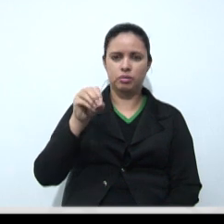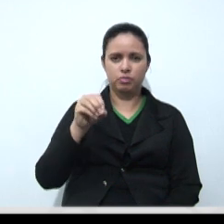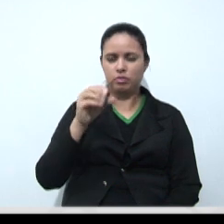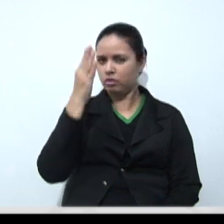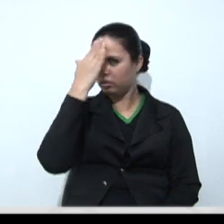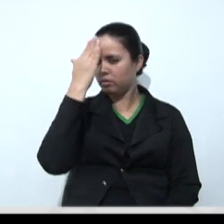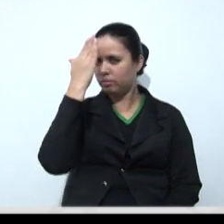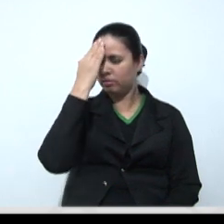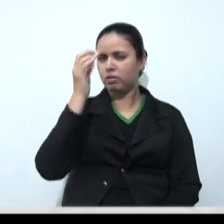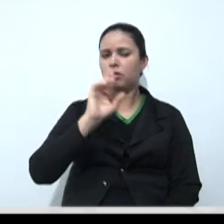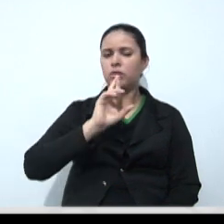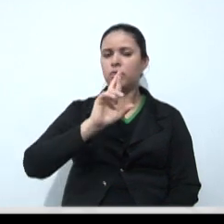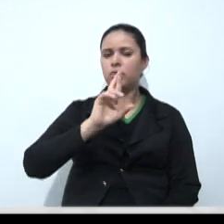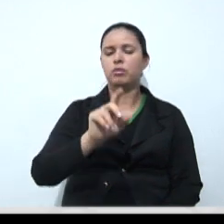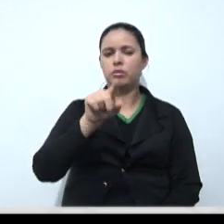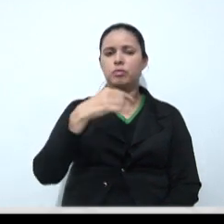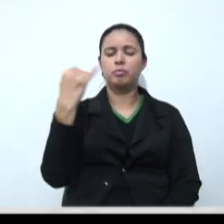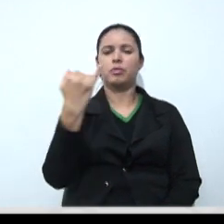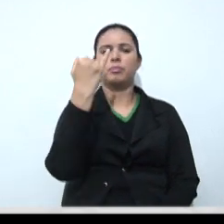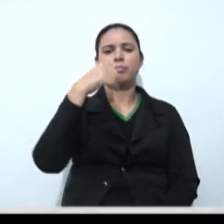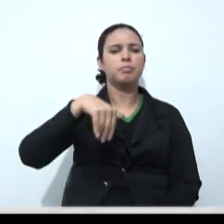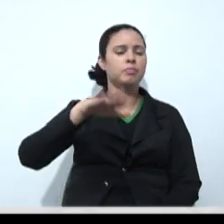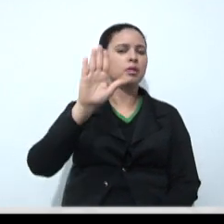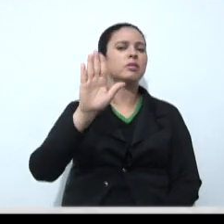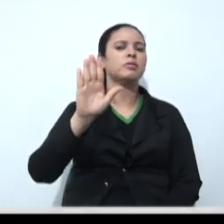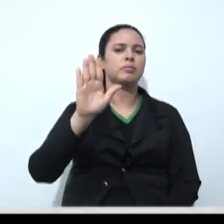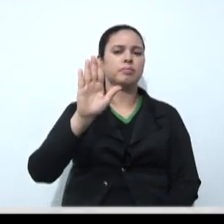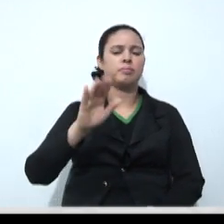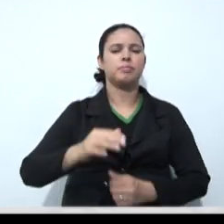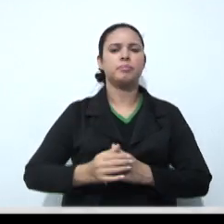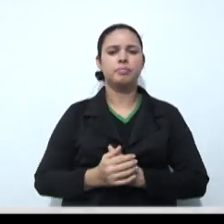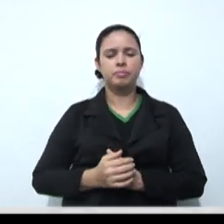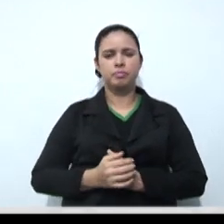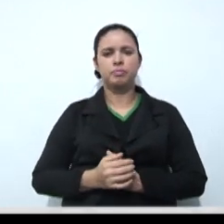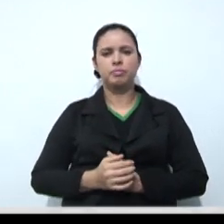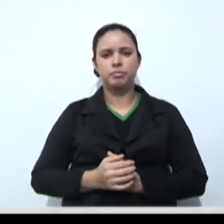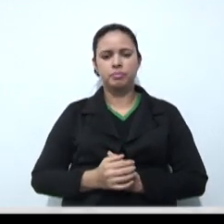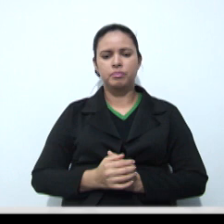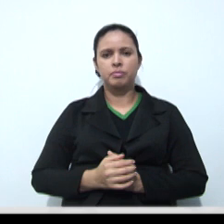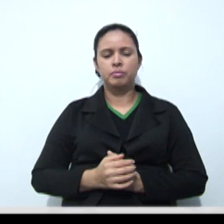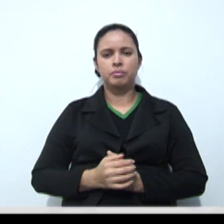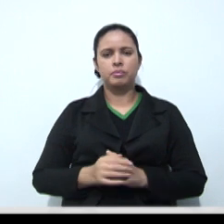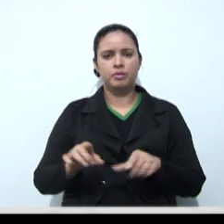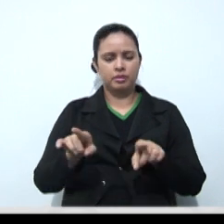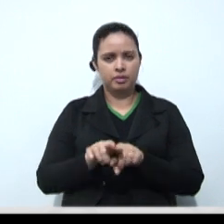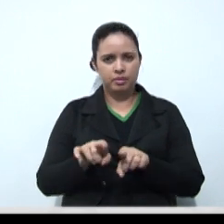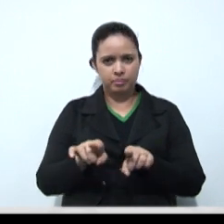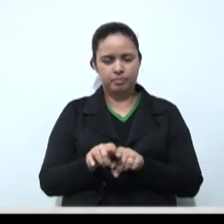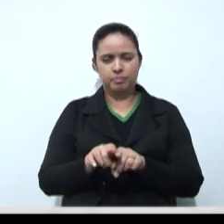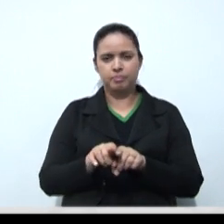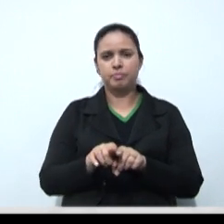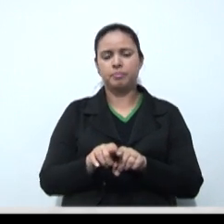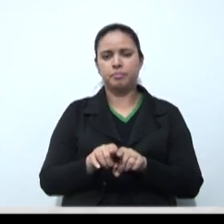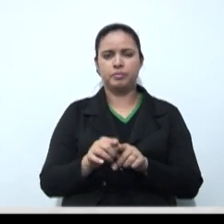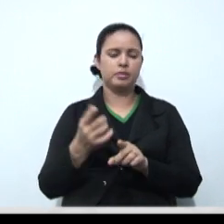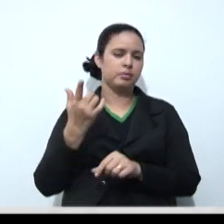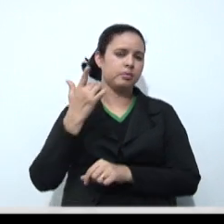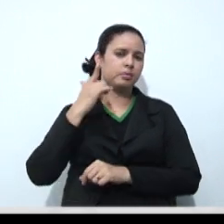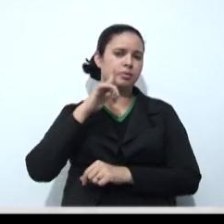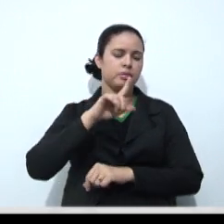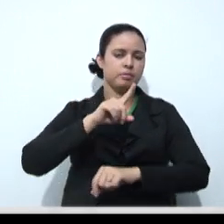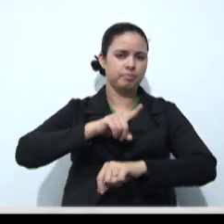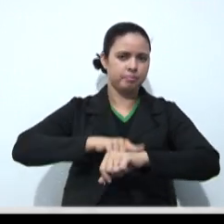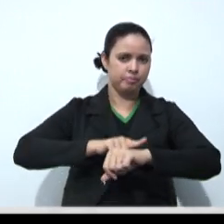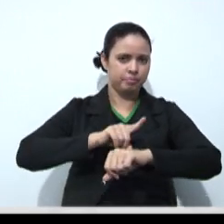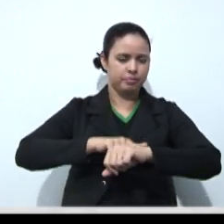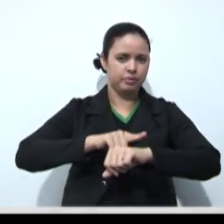importante numa sequência que lhe permita realizar o seu trabalho, para o qual foi contratado ou eleito, né? E ainda encontrar